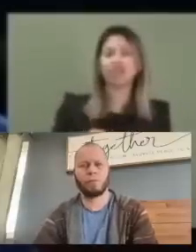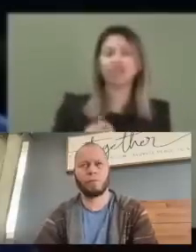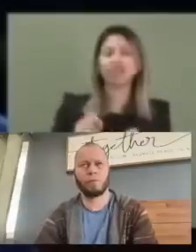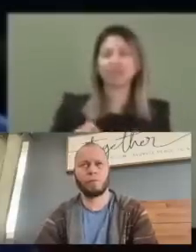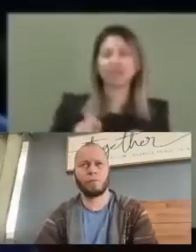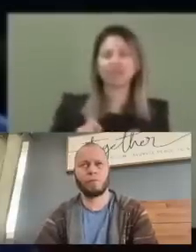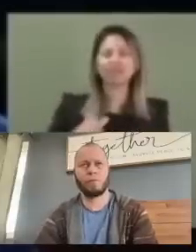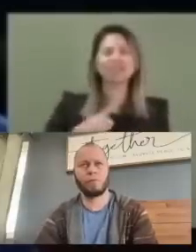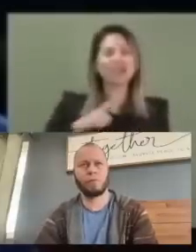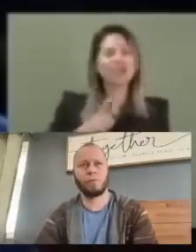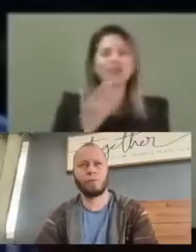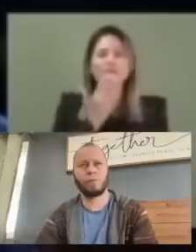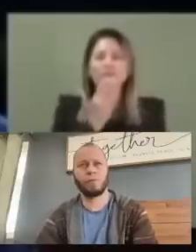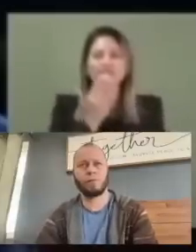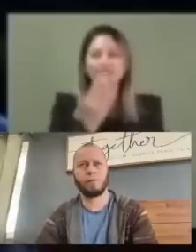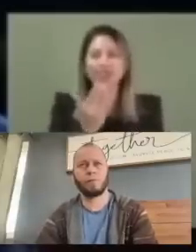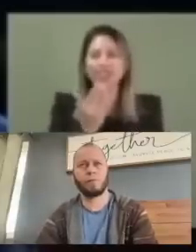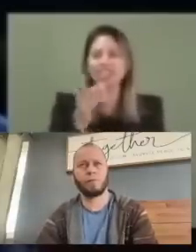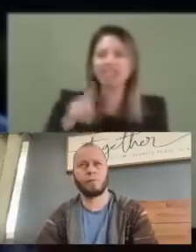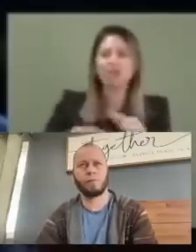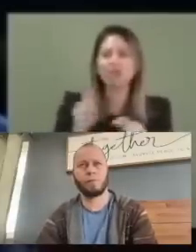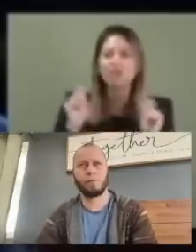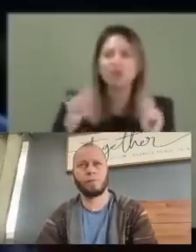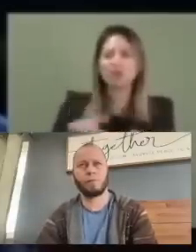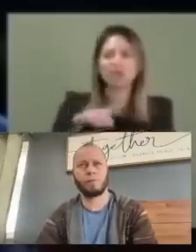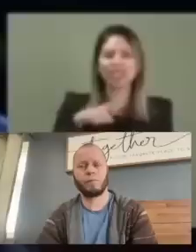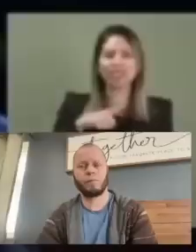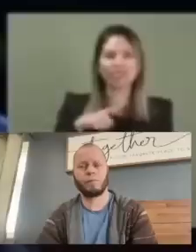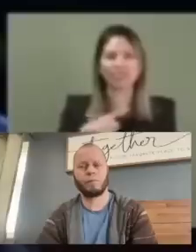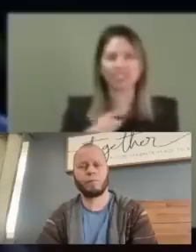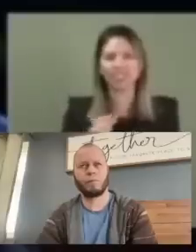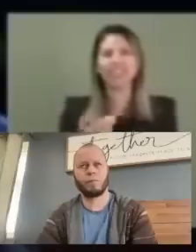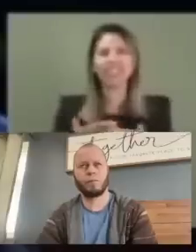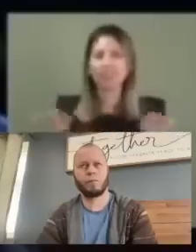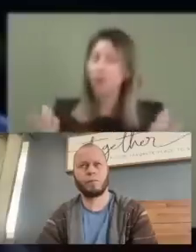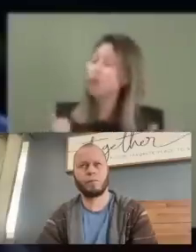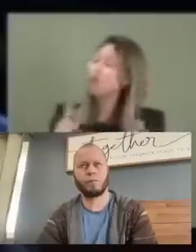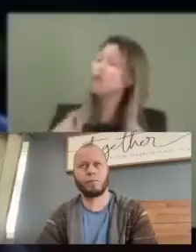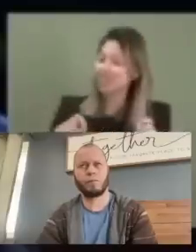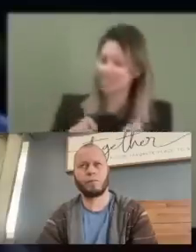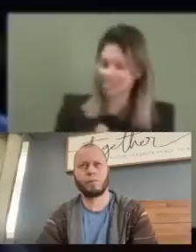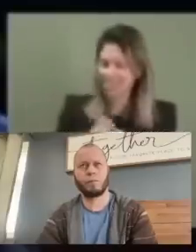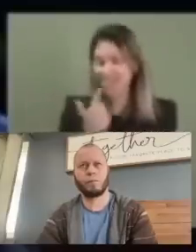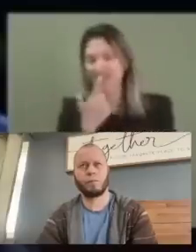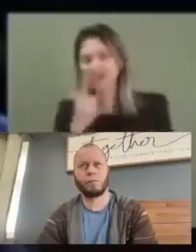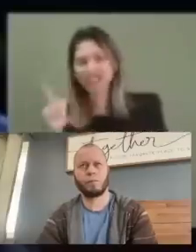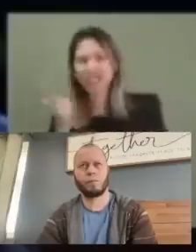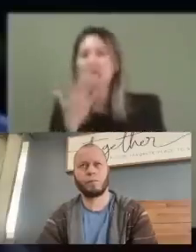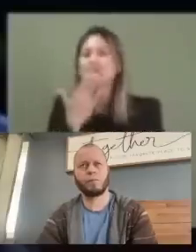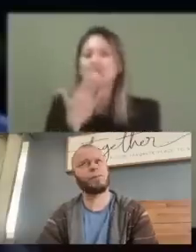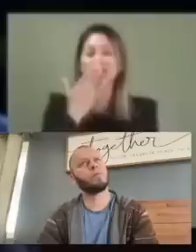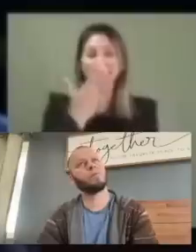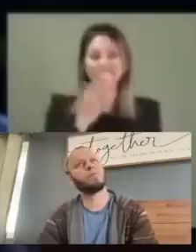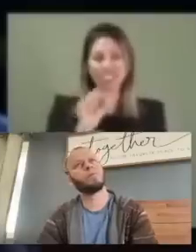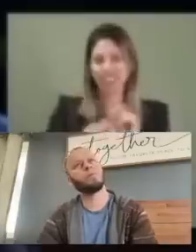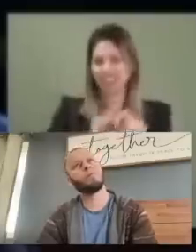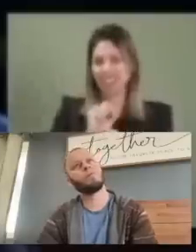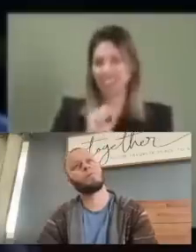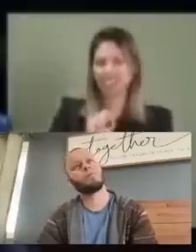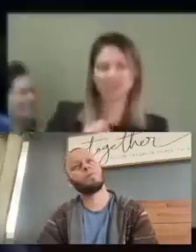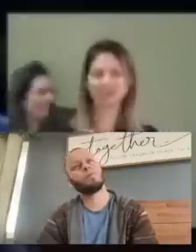pacífica em nenhum momento disse que seria pacífica pelo contrário Mesmo assim eles solicitou apenas 15